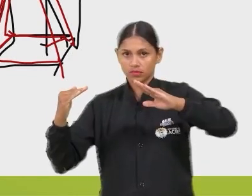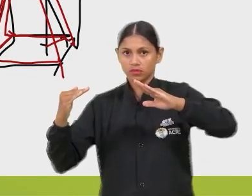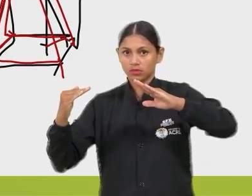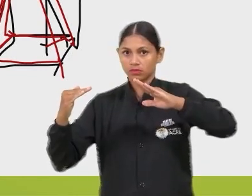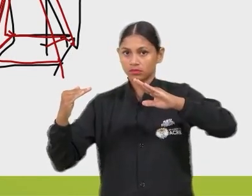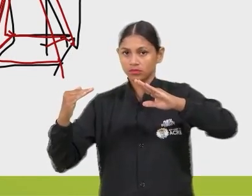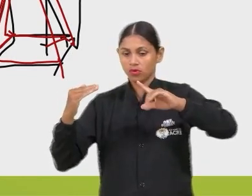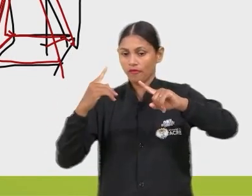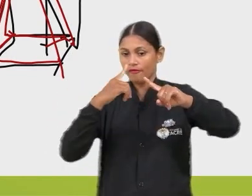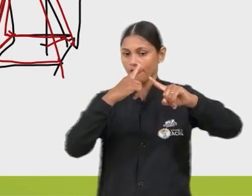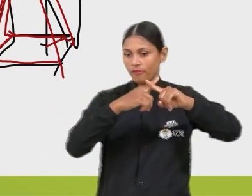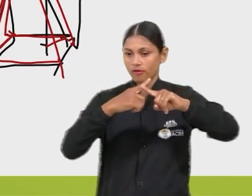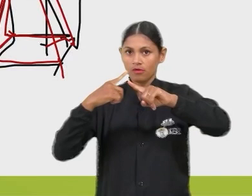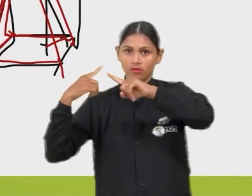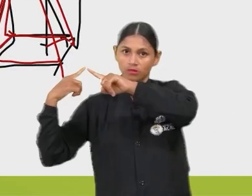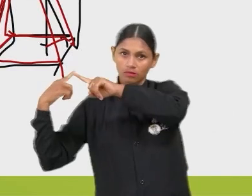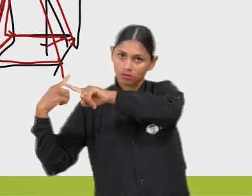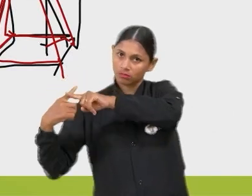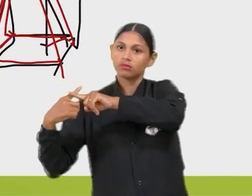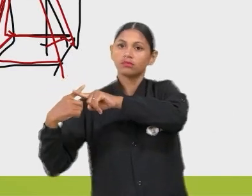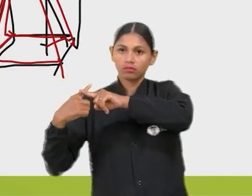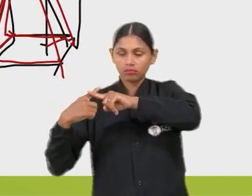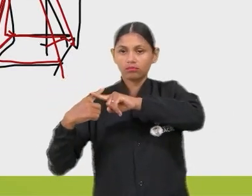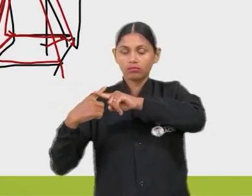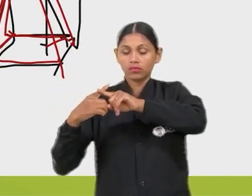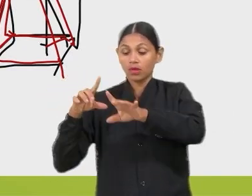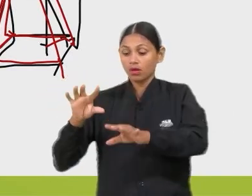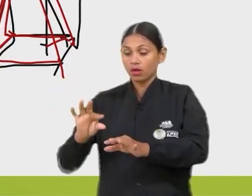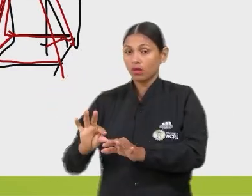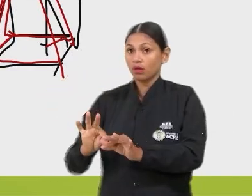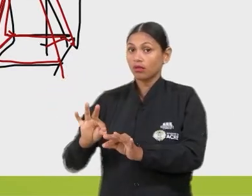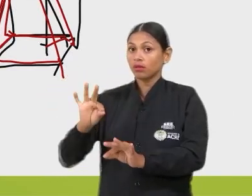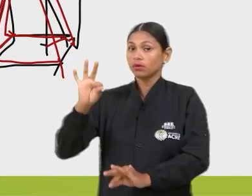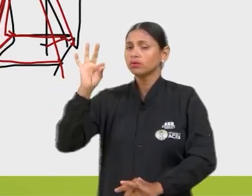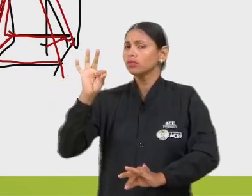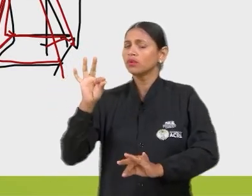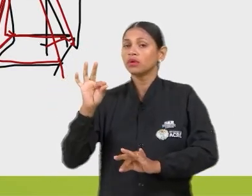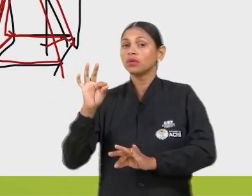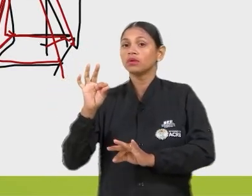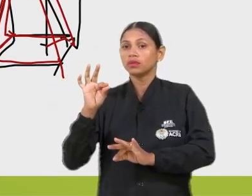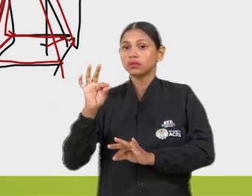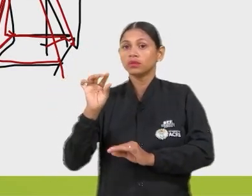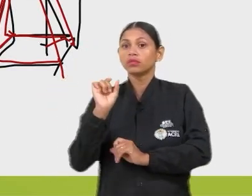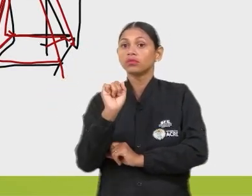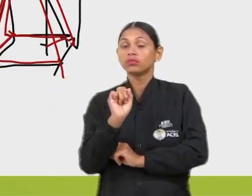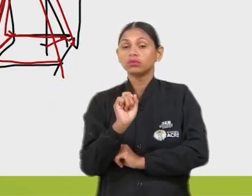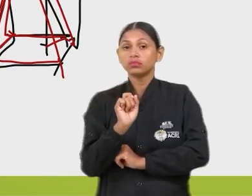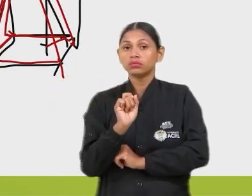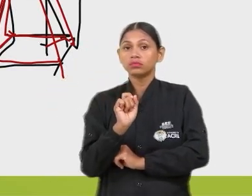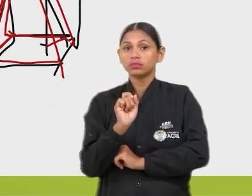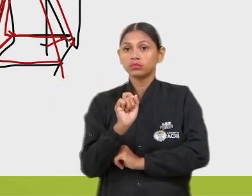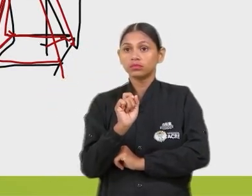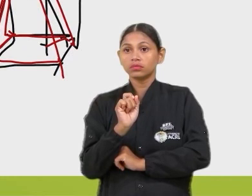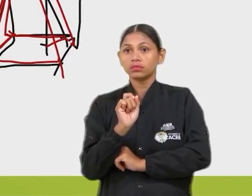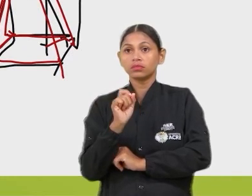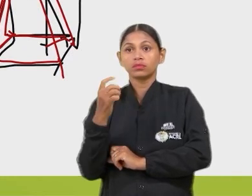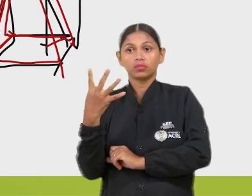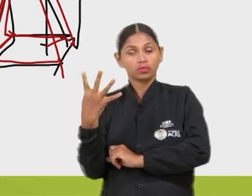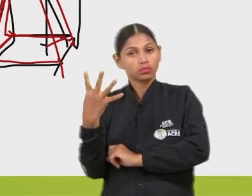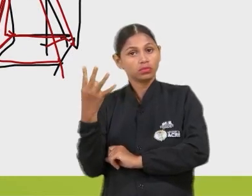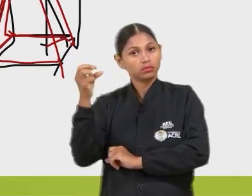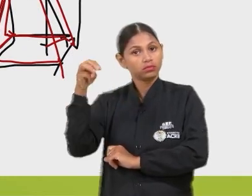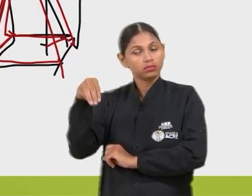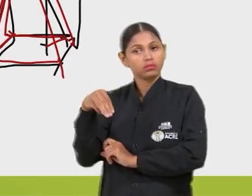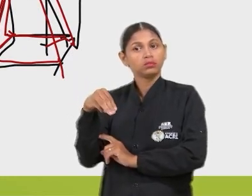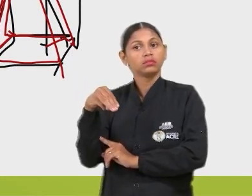ó. Quem é a altura da pirâmide? Essa informação ele dá no problema. Ó. Ele diz que a altura da pirâmide vale 4 metros, tá vendo?